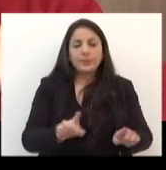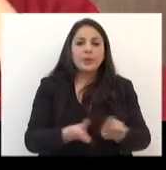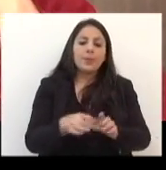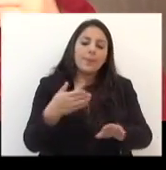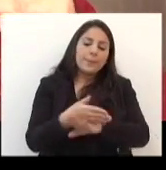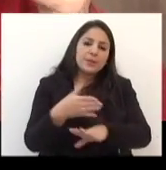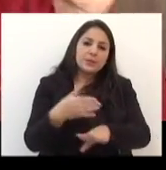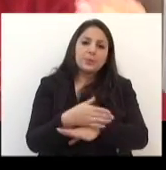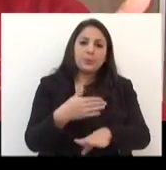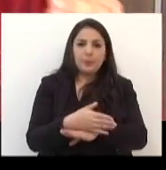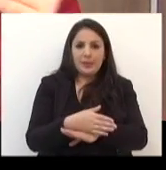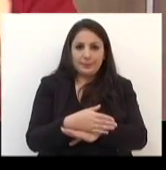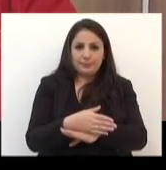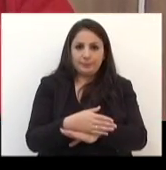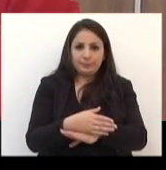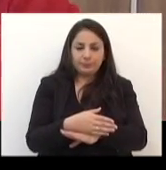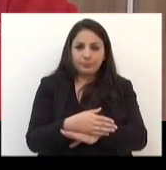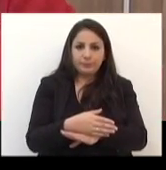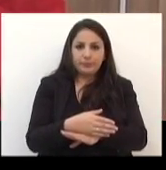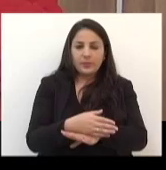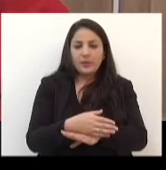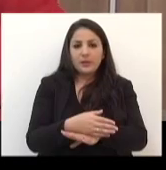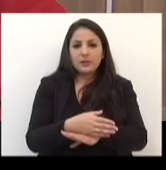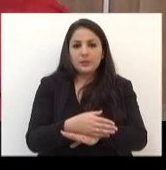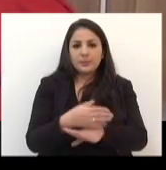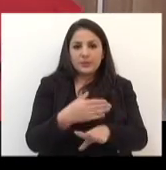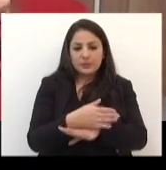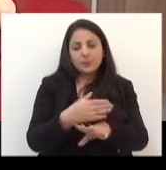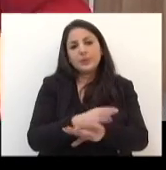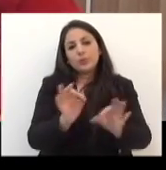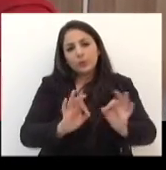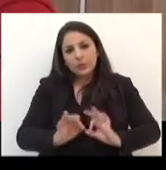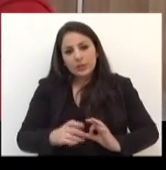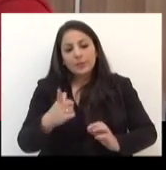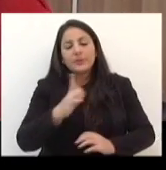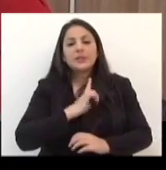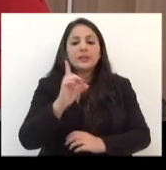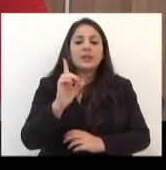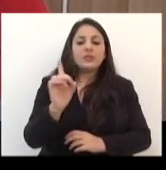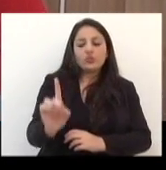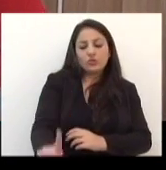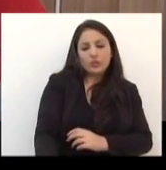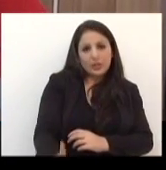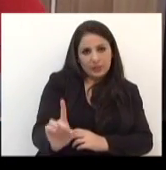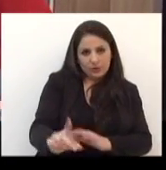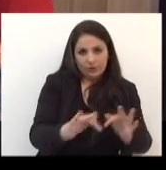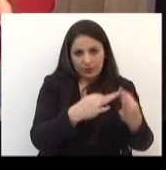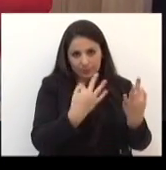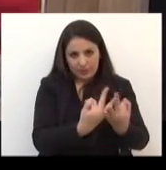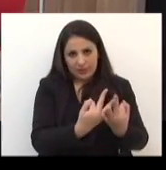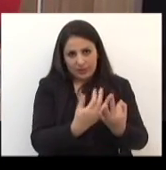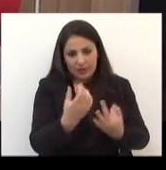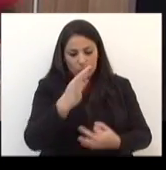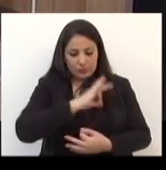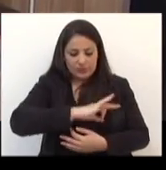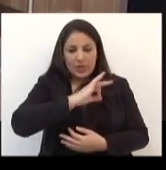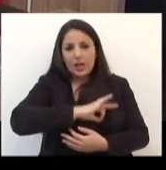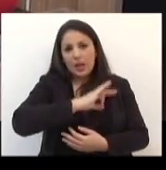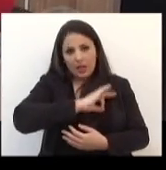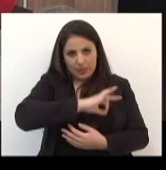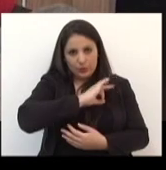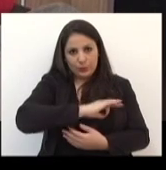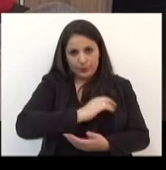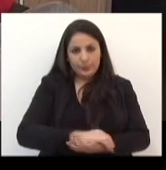família guardiã terá direito a um auxílio financeiro, equivalente a um salário mínimo por criança ou